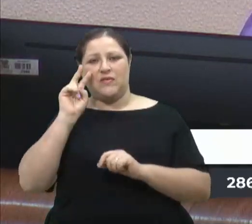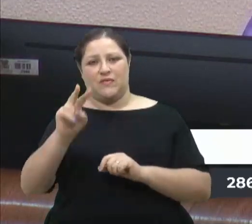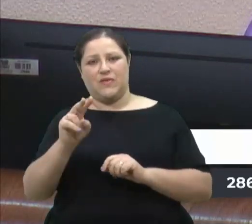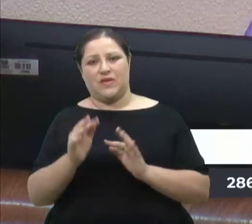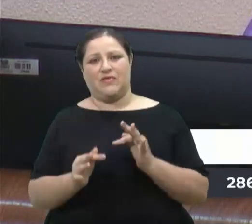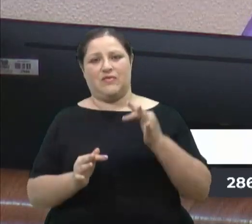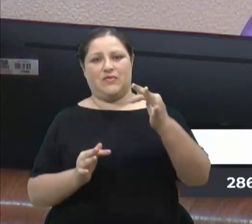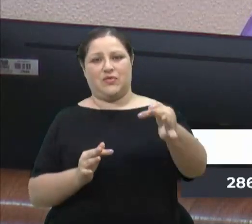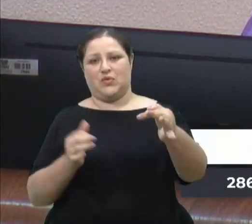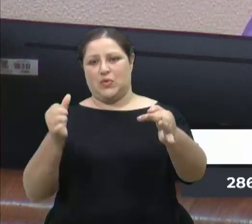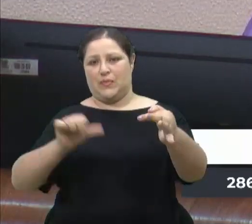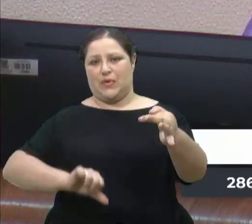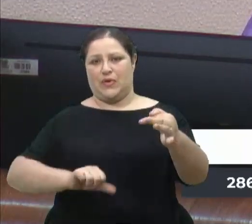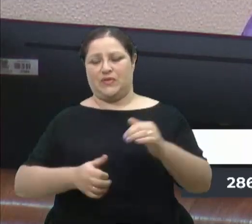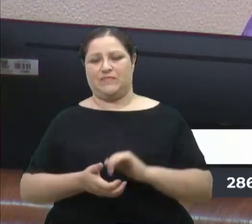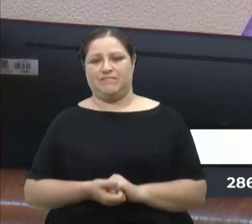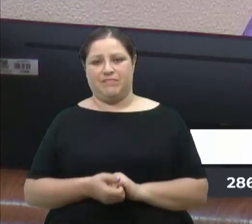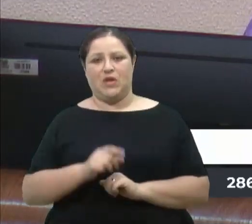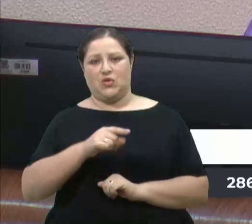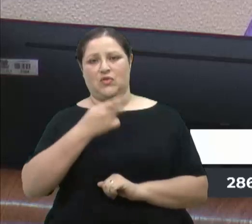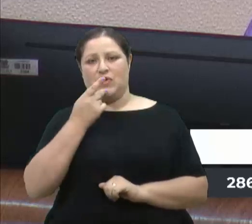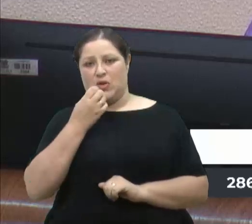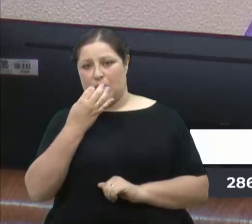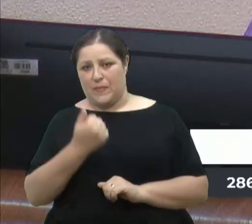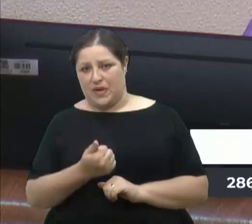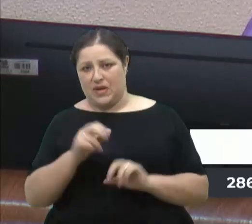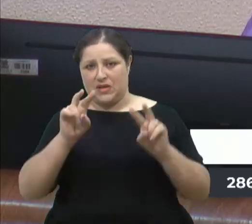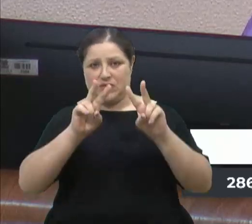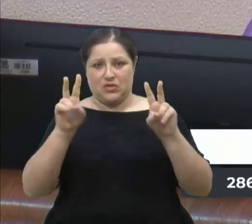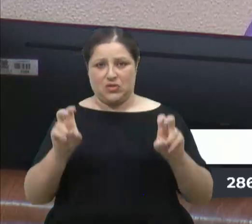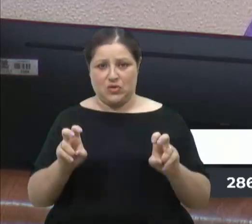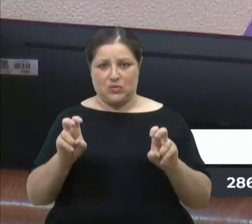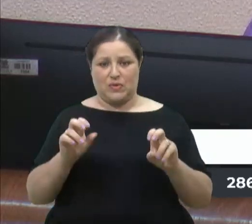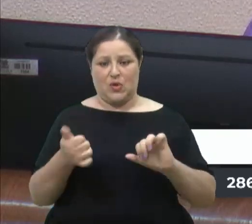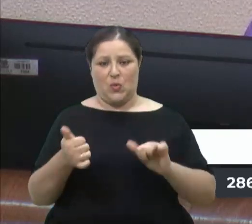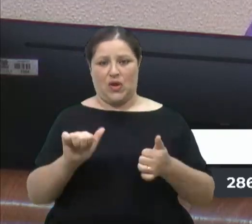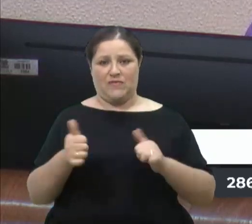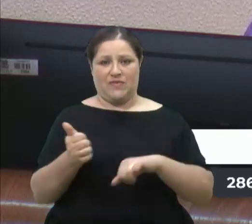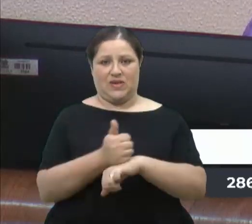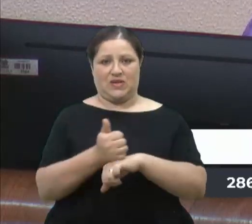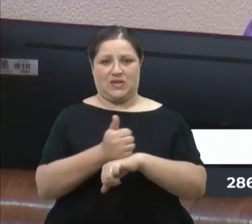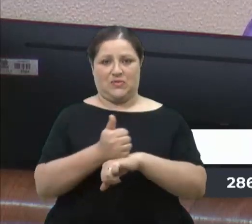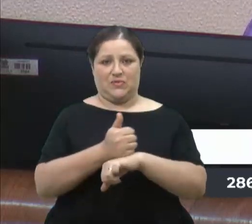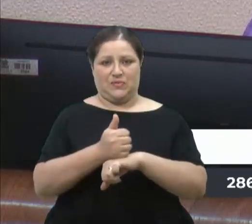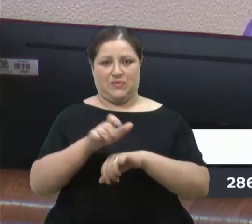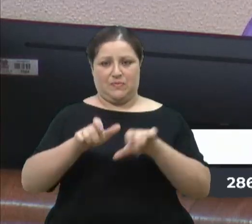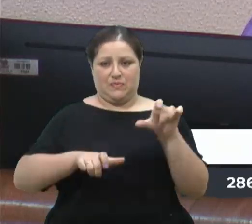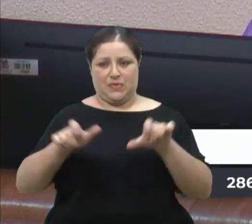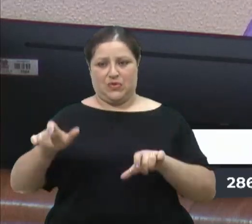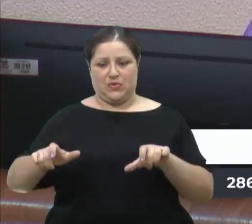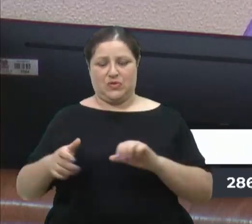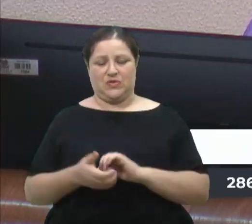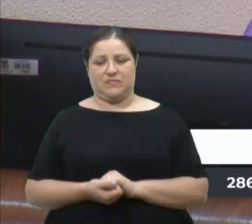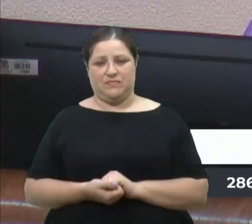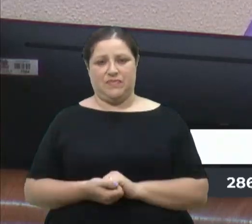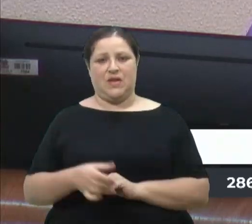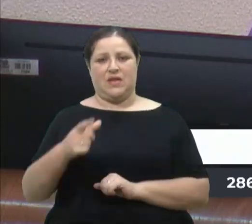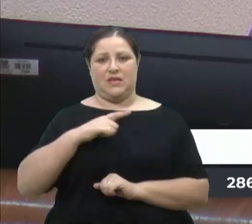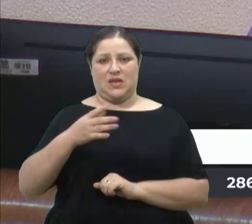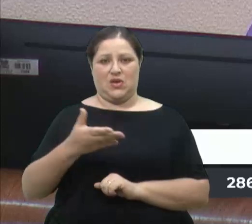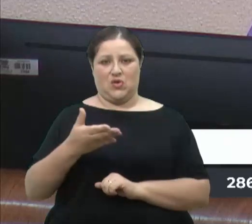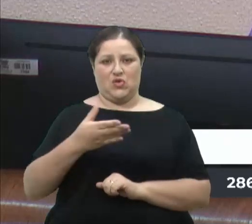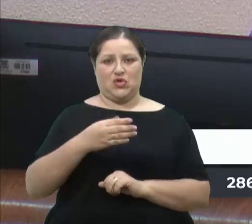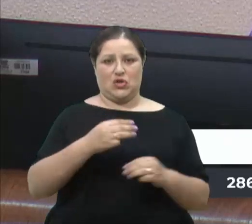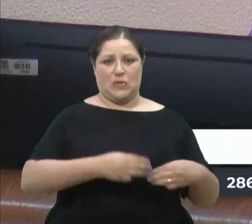dias piores é o senhor disse muito bem em relação a qualificação nós temos hoje o Ministro